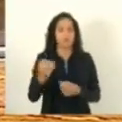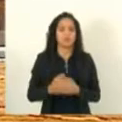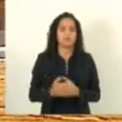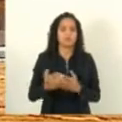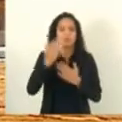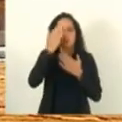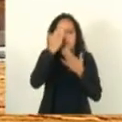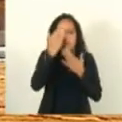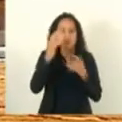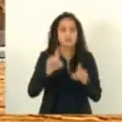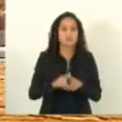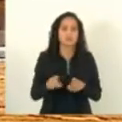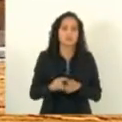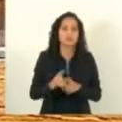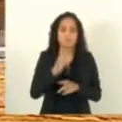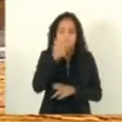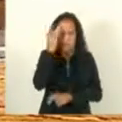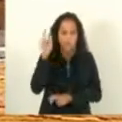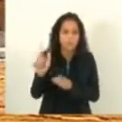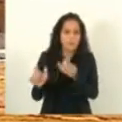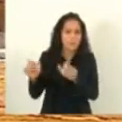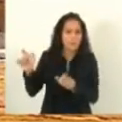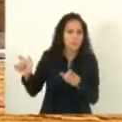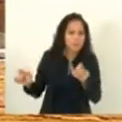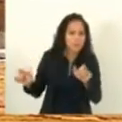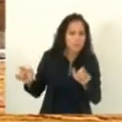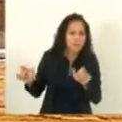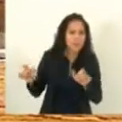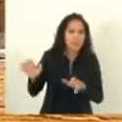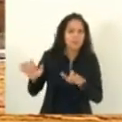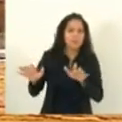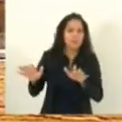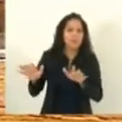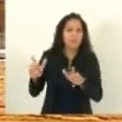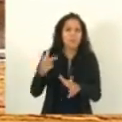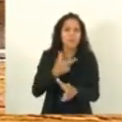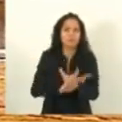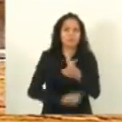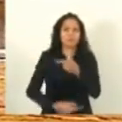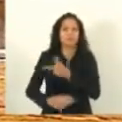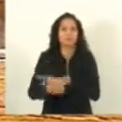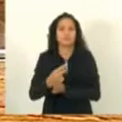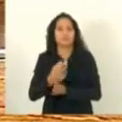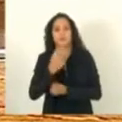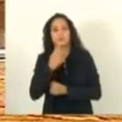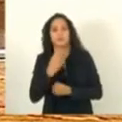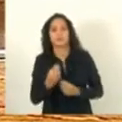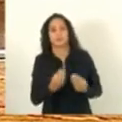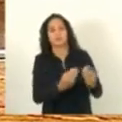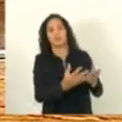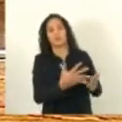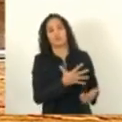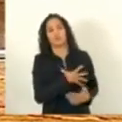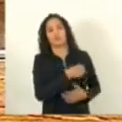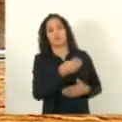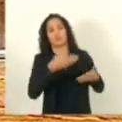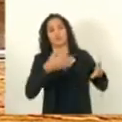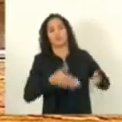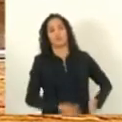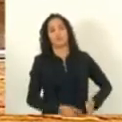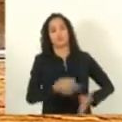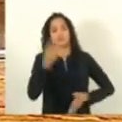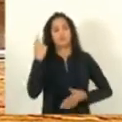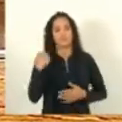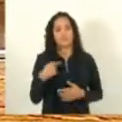agradecer às pessoas anônimas que doaram sangue para o meu filho quando nasceu, teve que